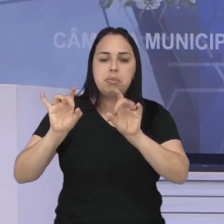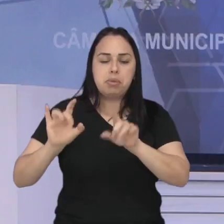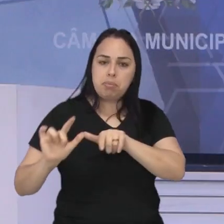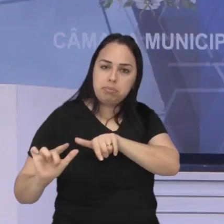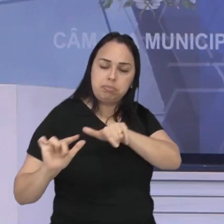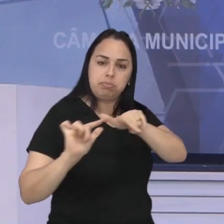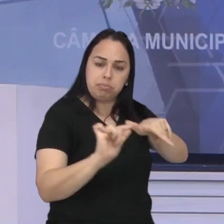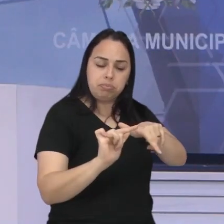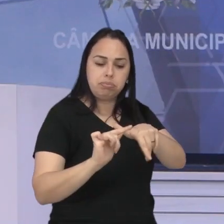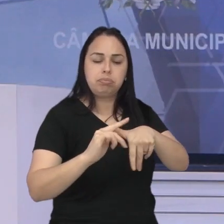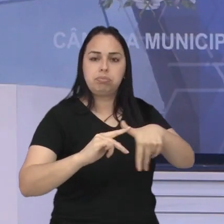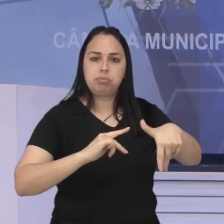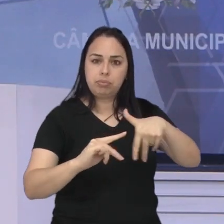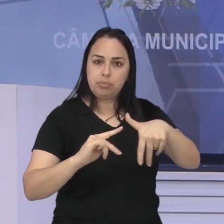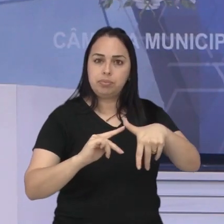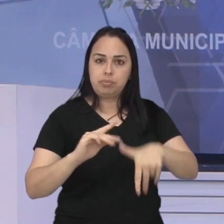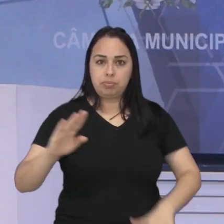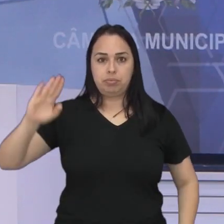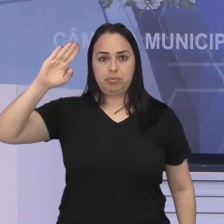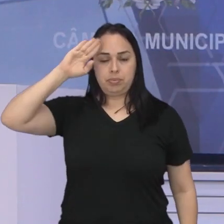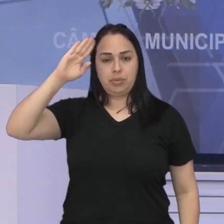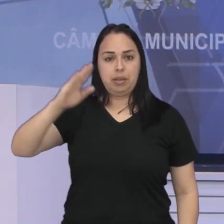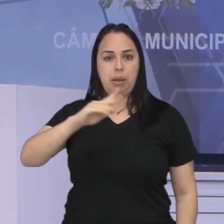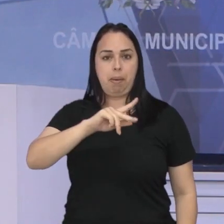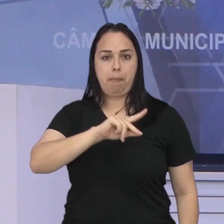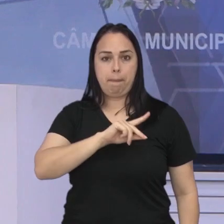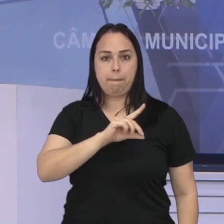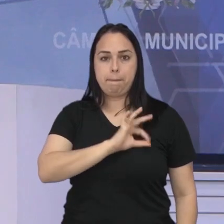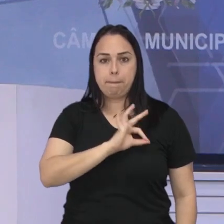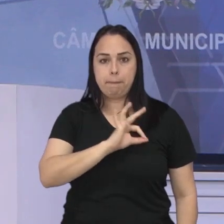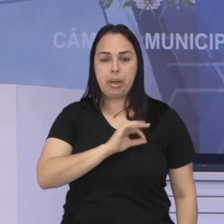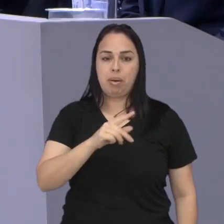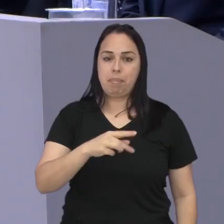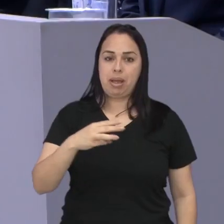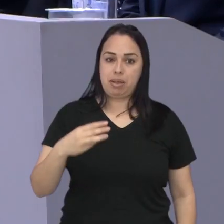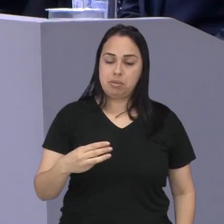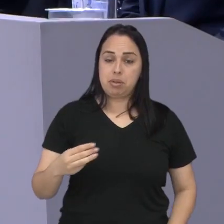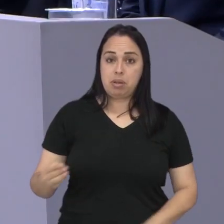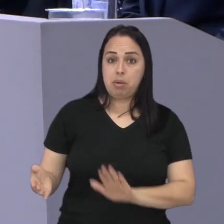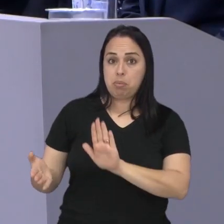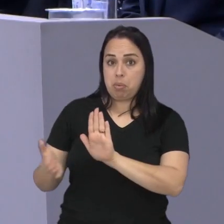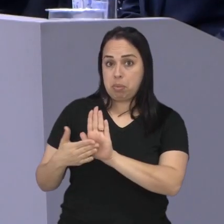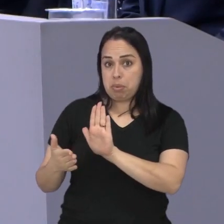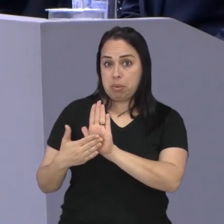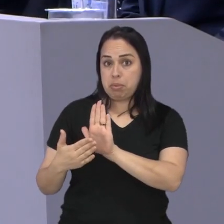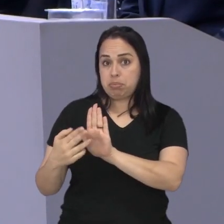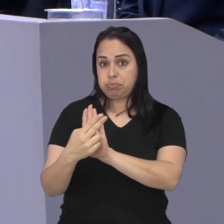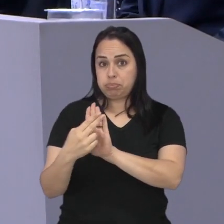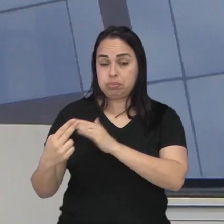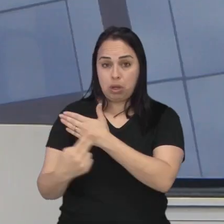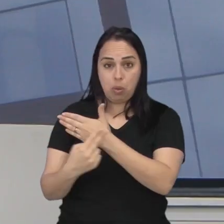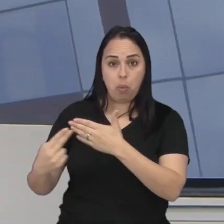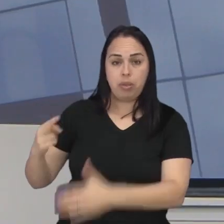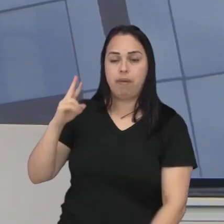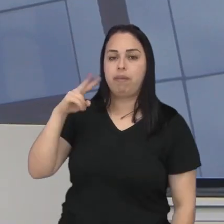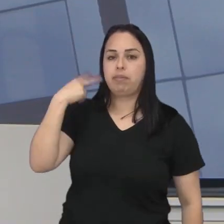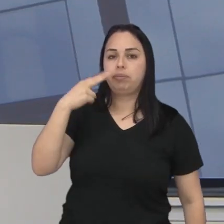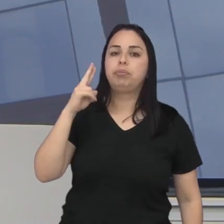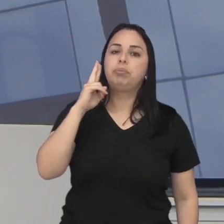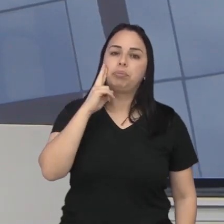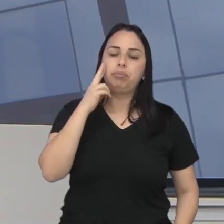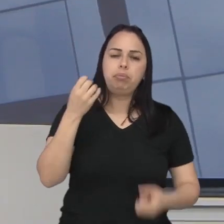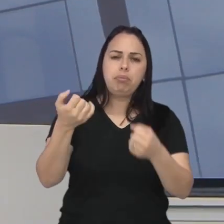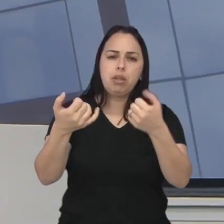ao tenente-coronel da Polícia Militar, o Wilker dos Santos Lopes. Autor da propositura, o vereador Renato